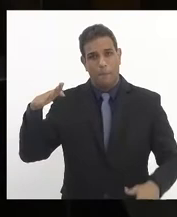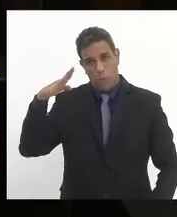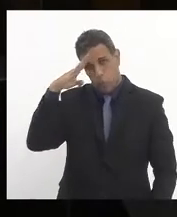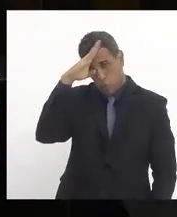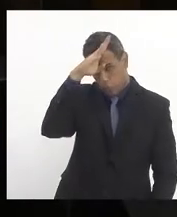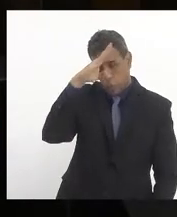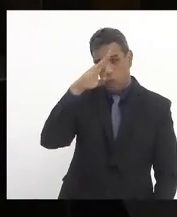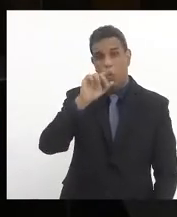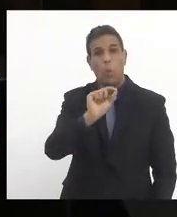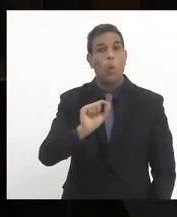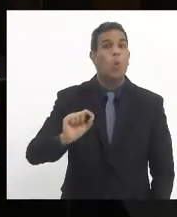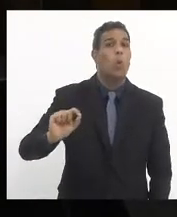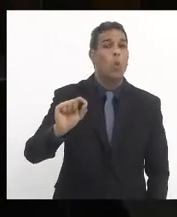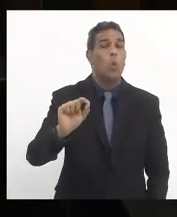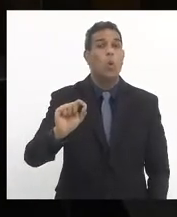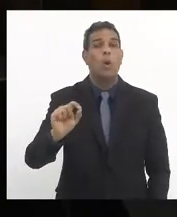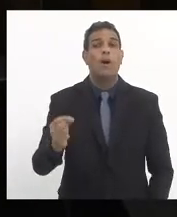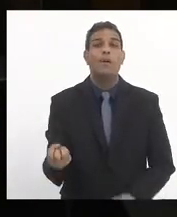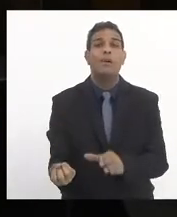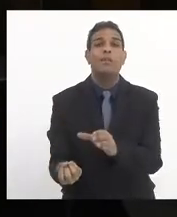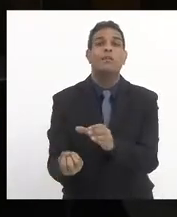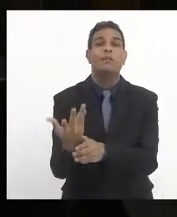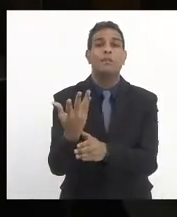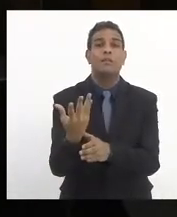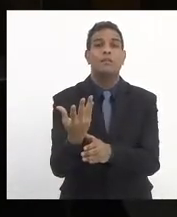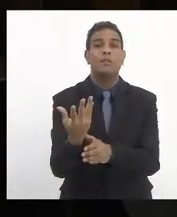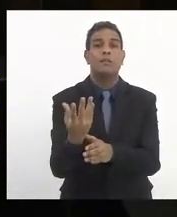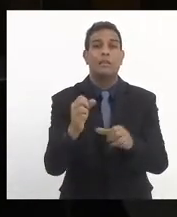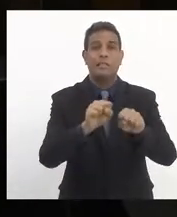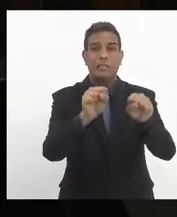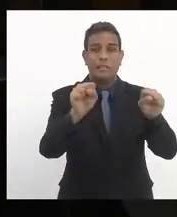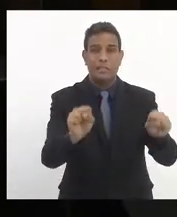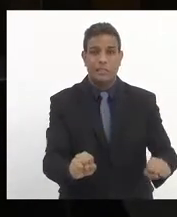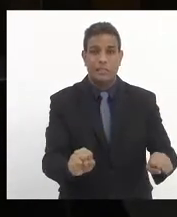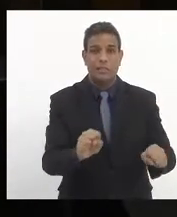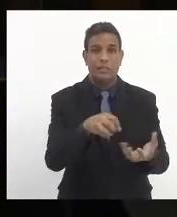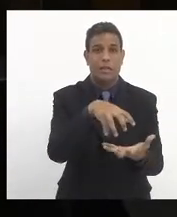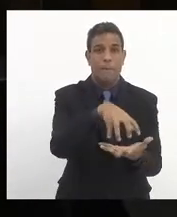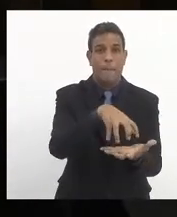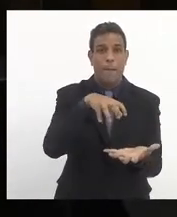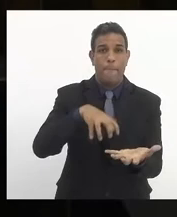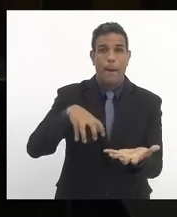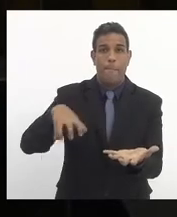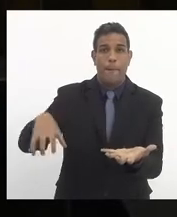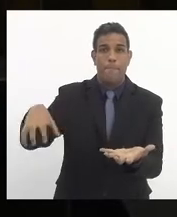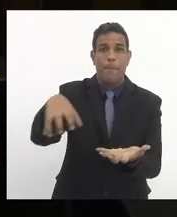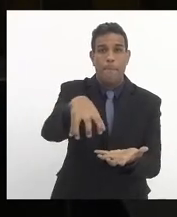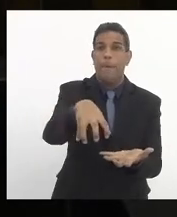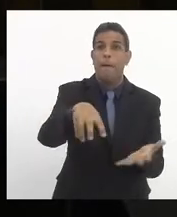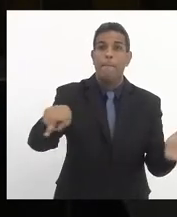quem criou o sistema de partilha foi o governo Lula.